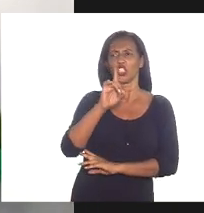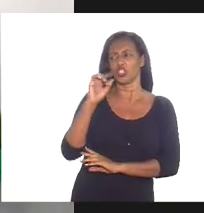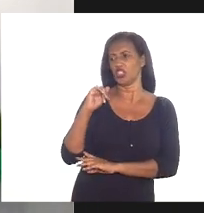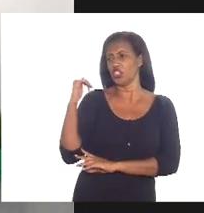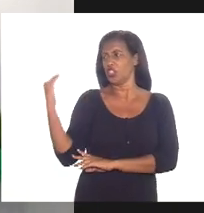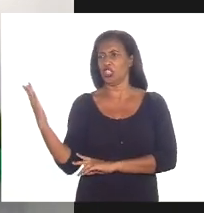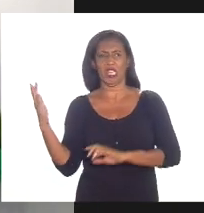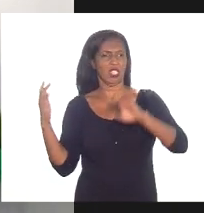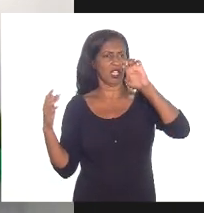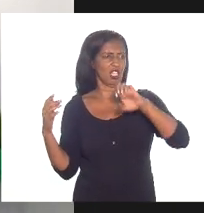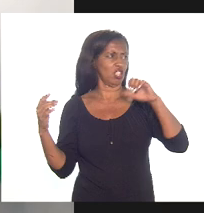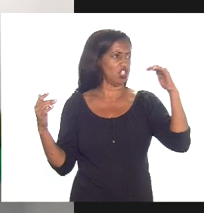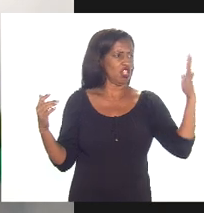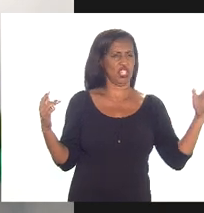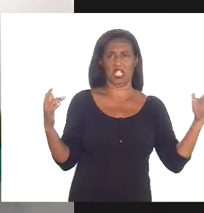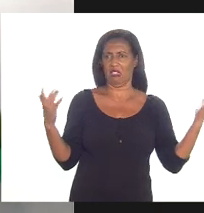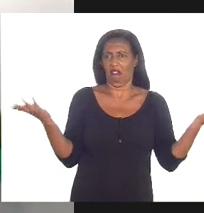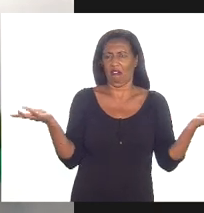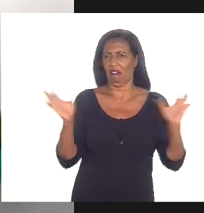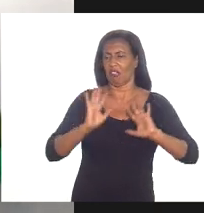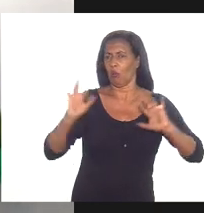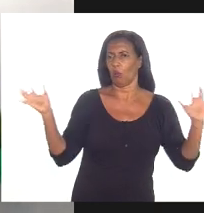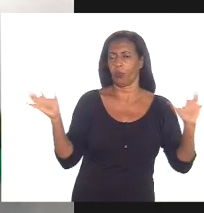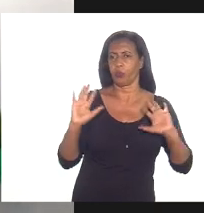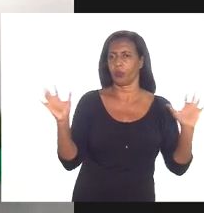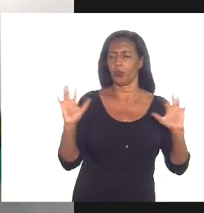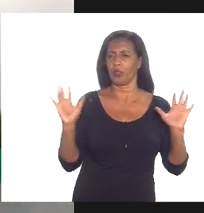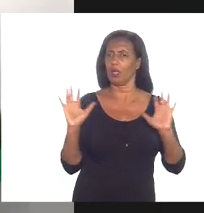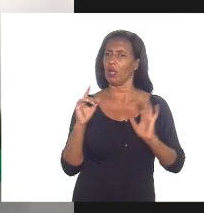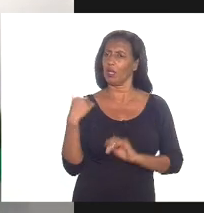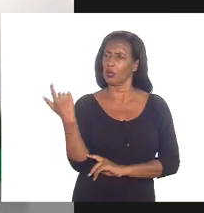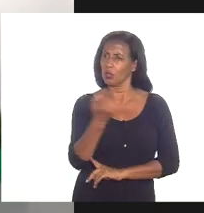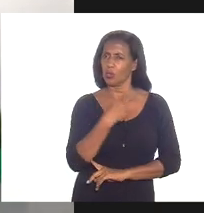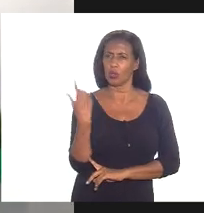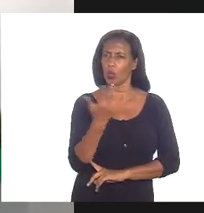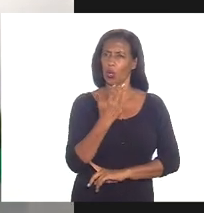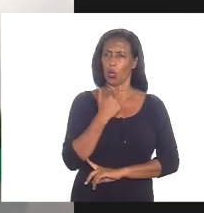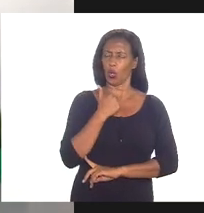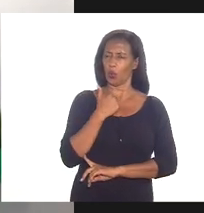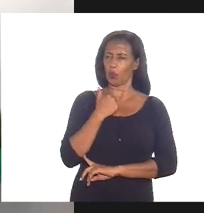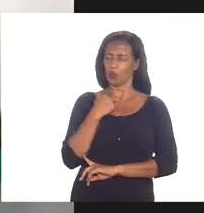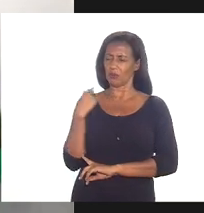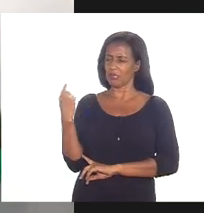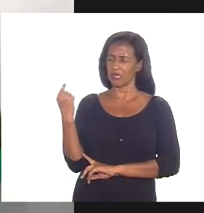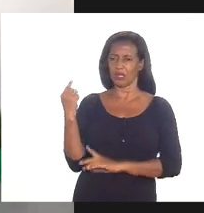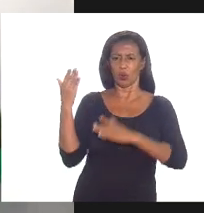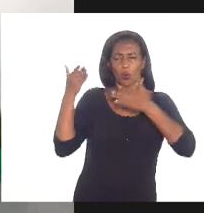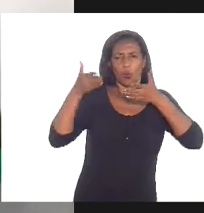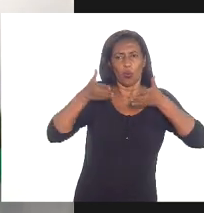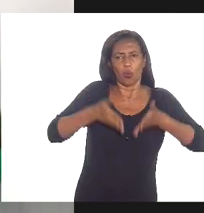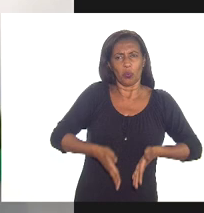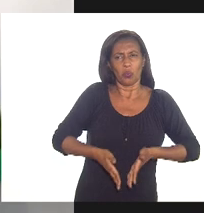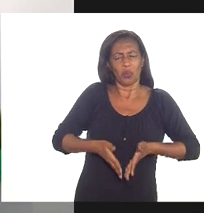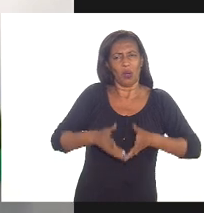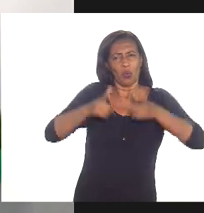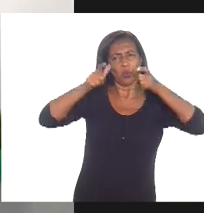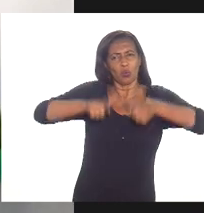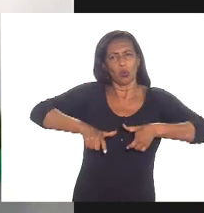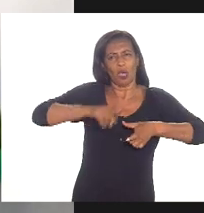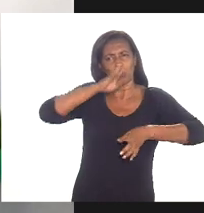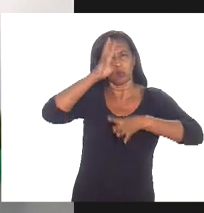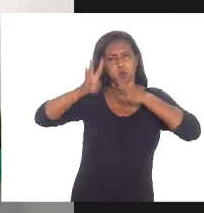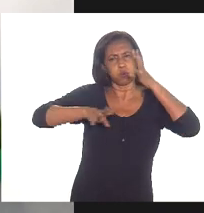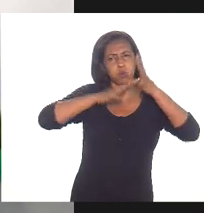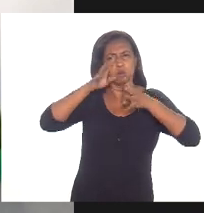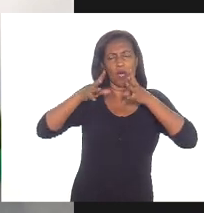de extrema esquerda e direita, sermos colocados numa situação completamente abusiva,